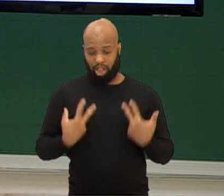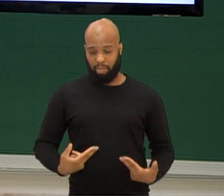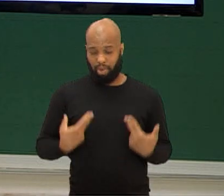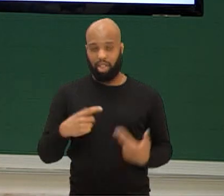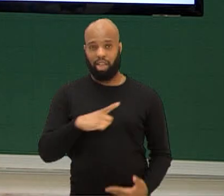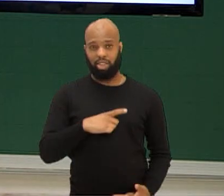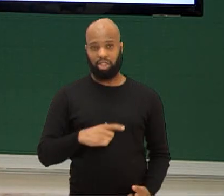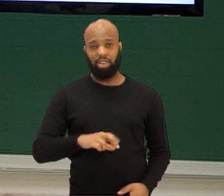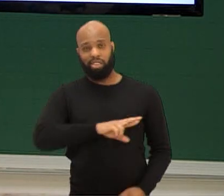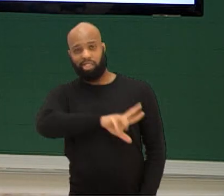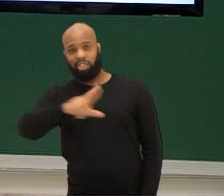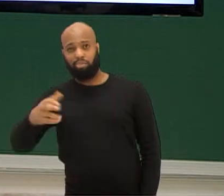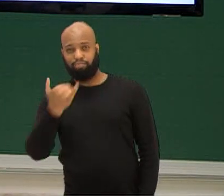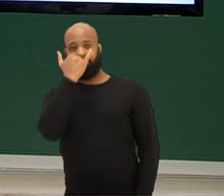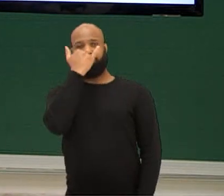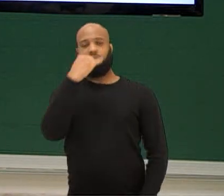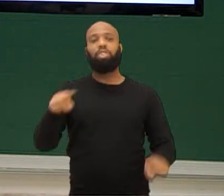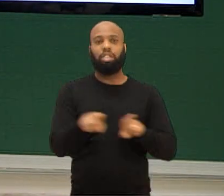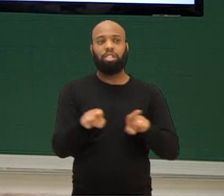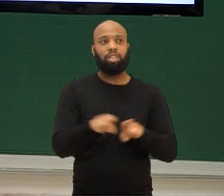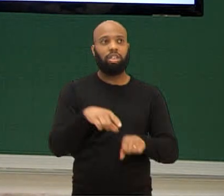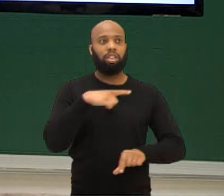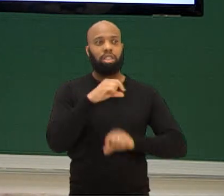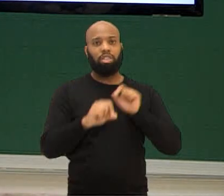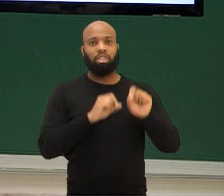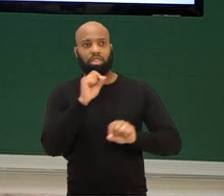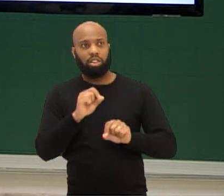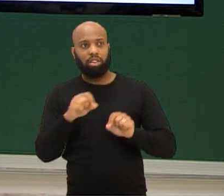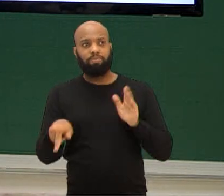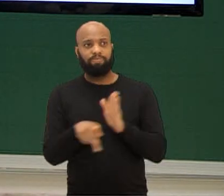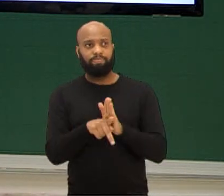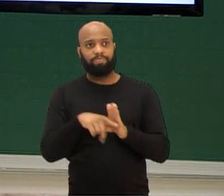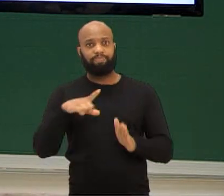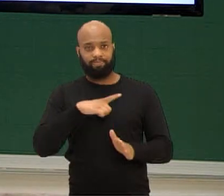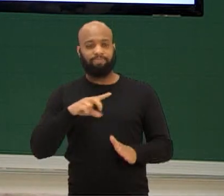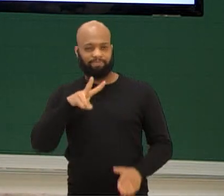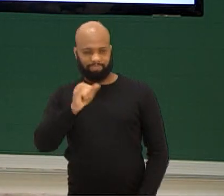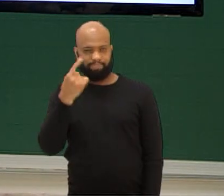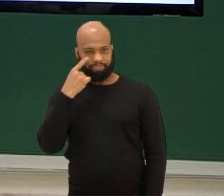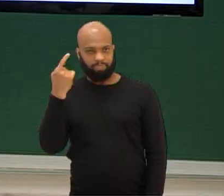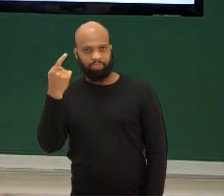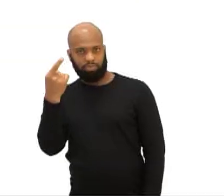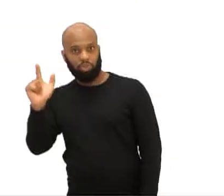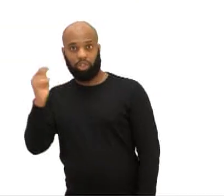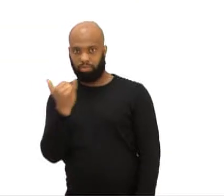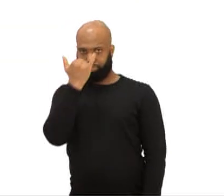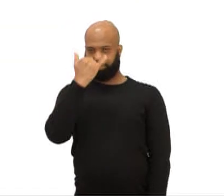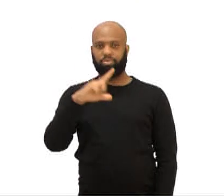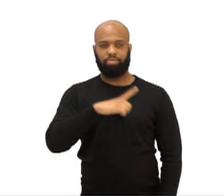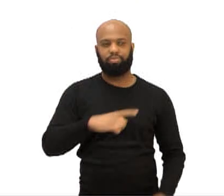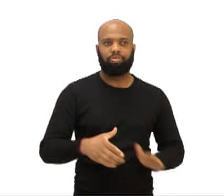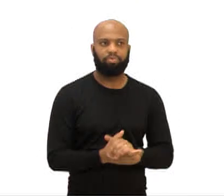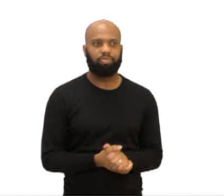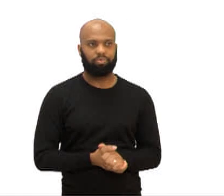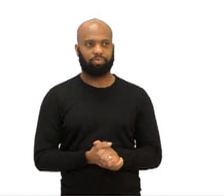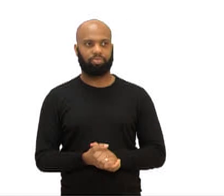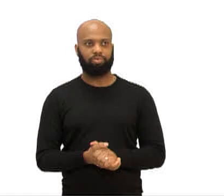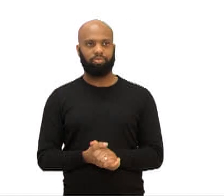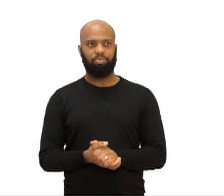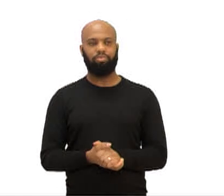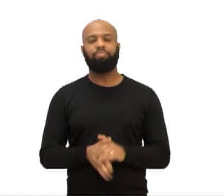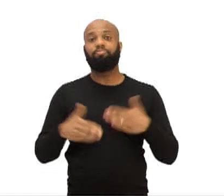lesões, e ela também sofreu um acidente na vida dela. E vamos saber. Esta enfermidade,